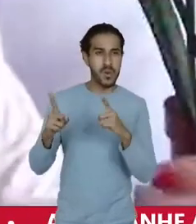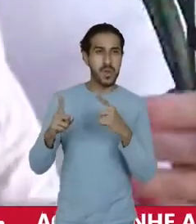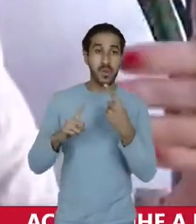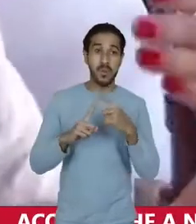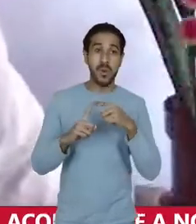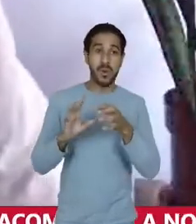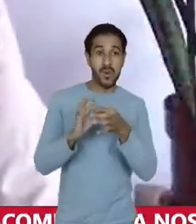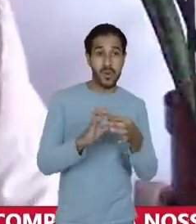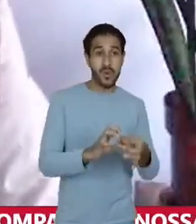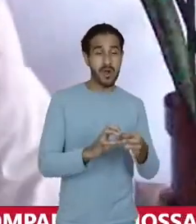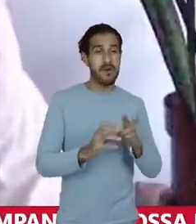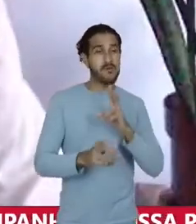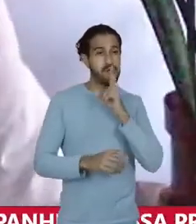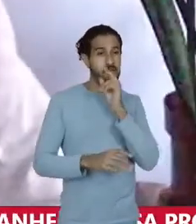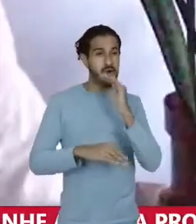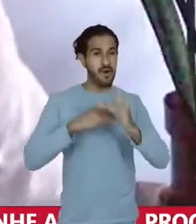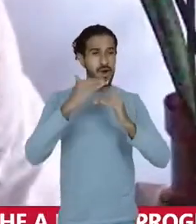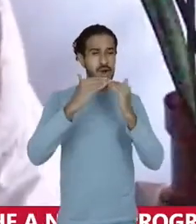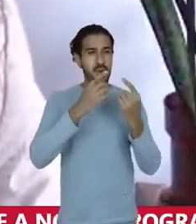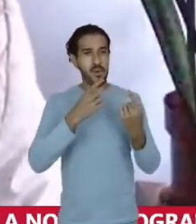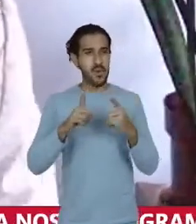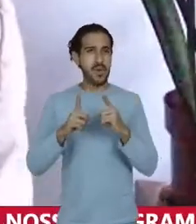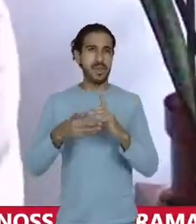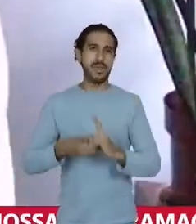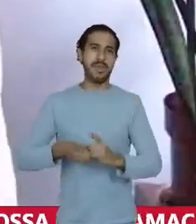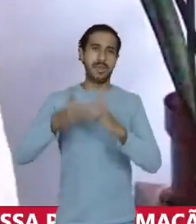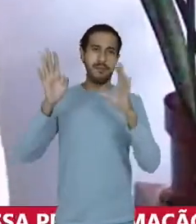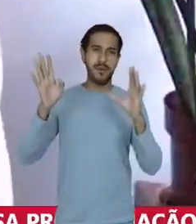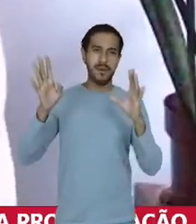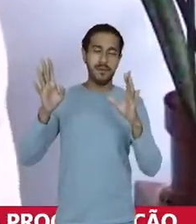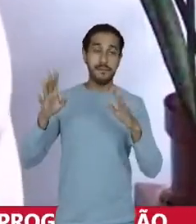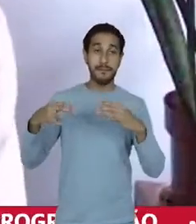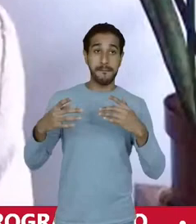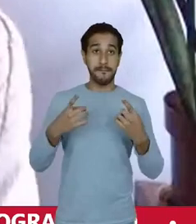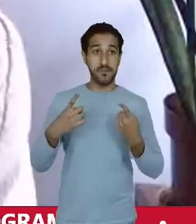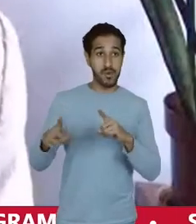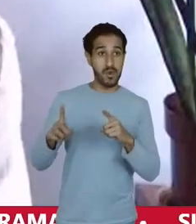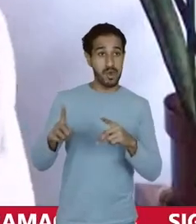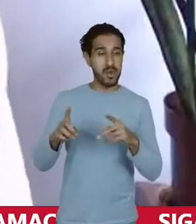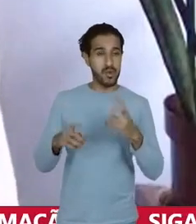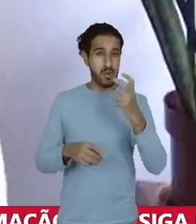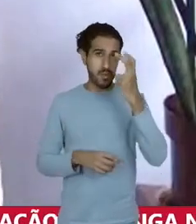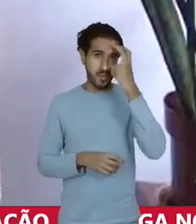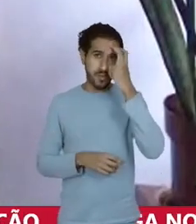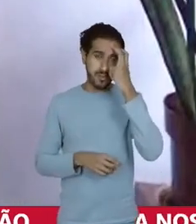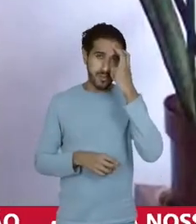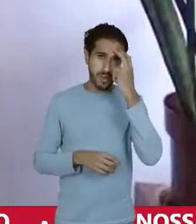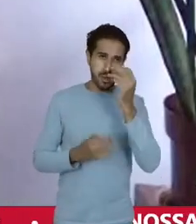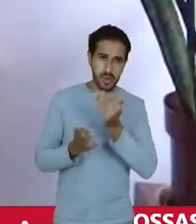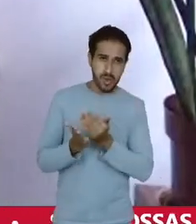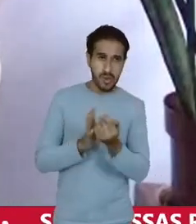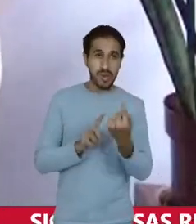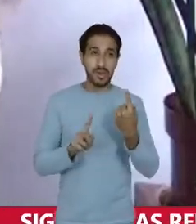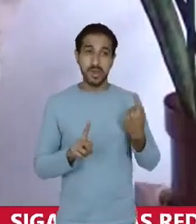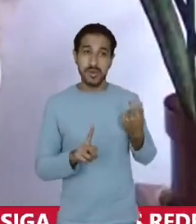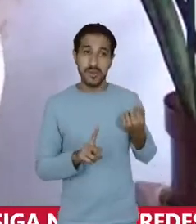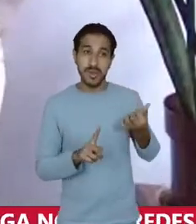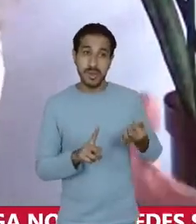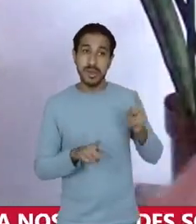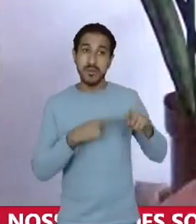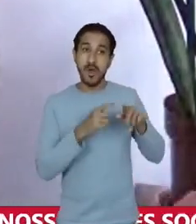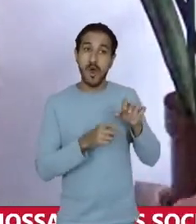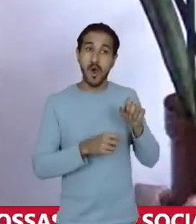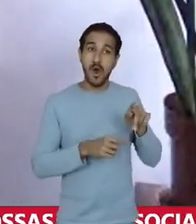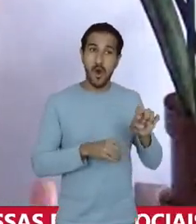porque era um quadro acelerado de ataques à própria democracia. Então, os ataques à cultura, né, que vem de 2016 com o